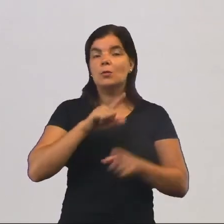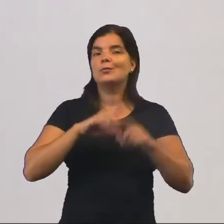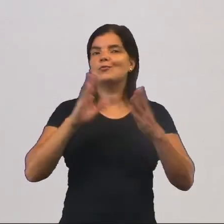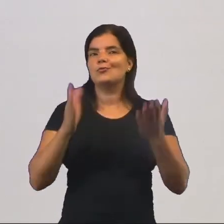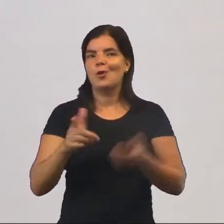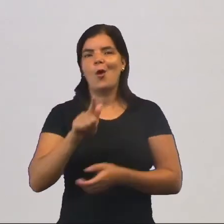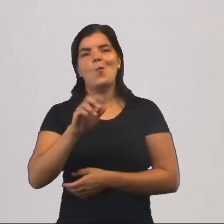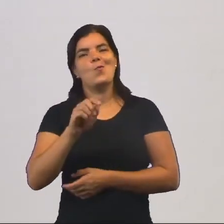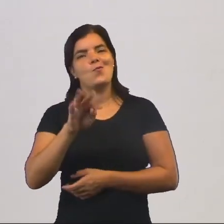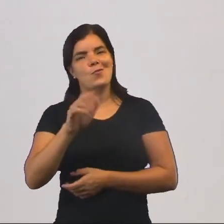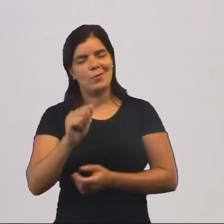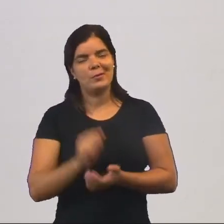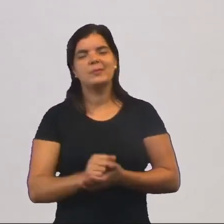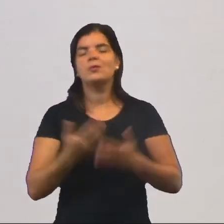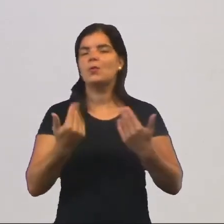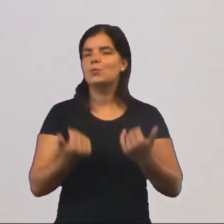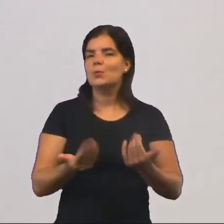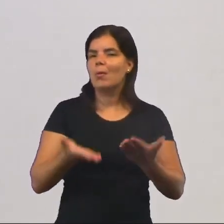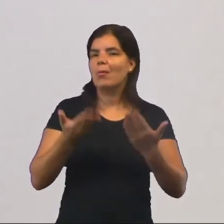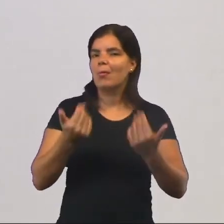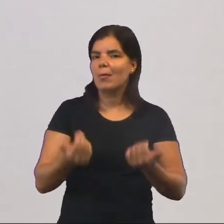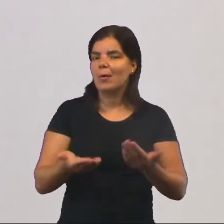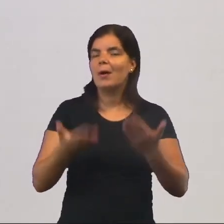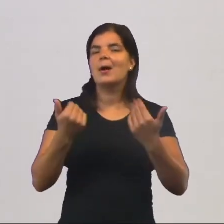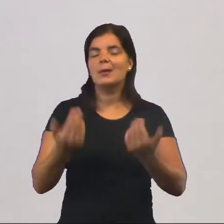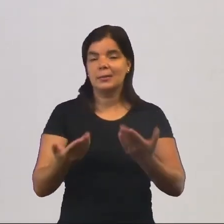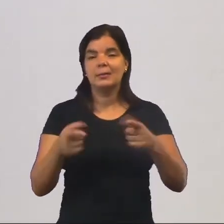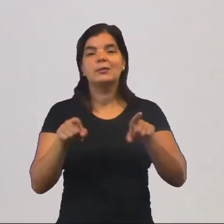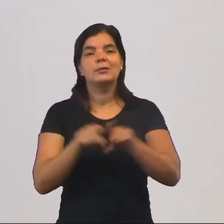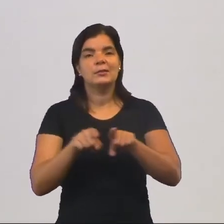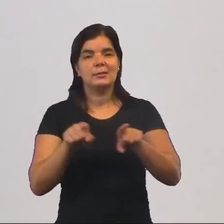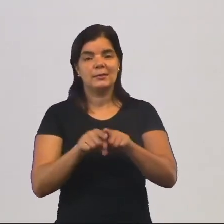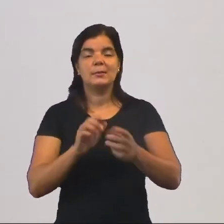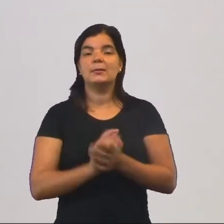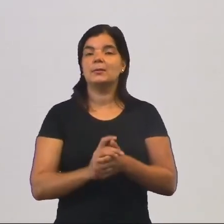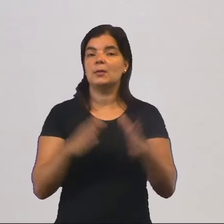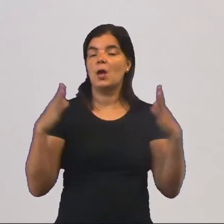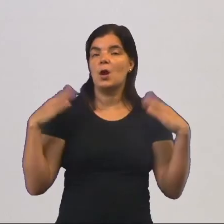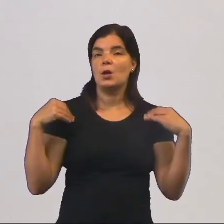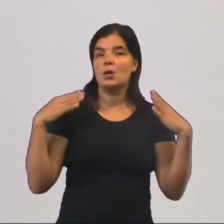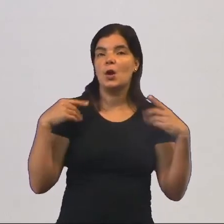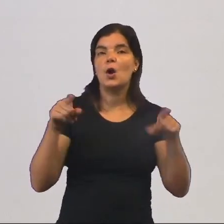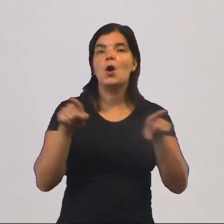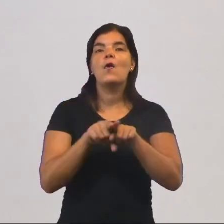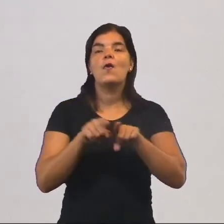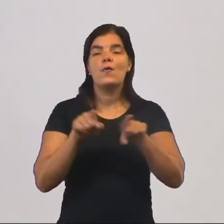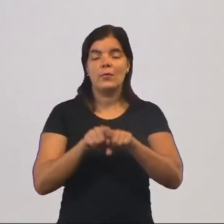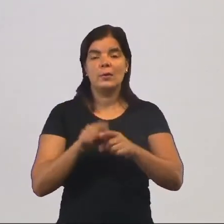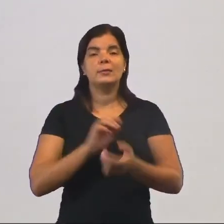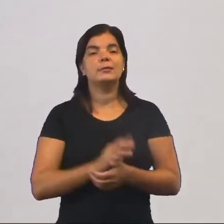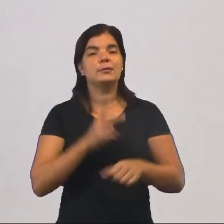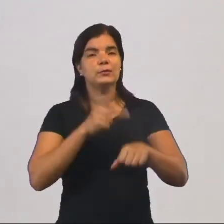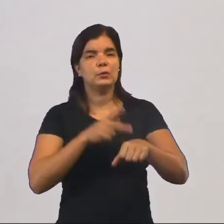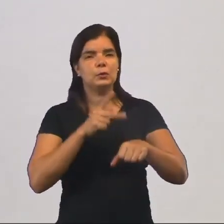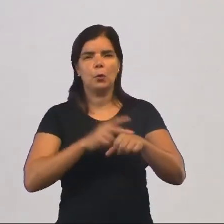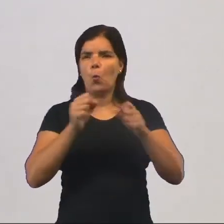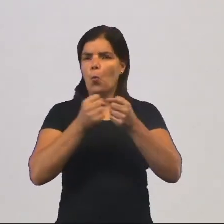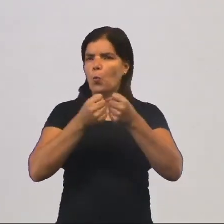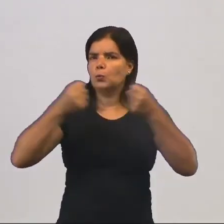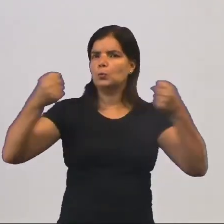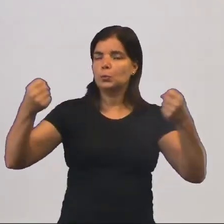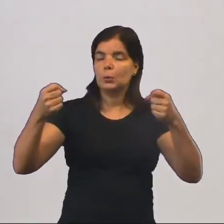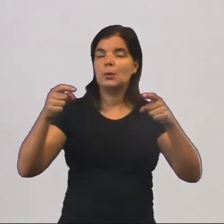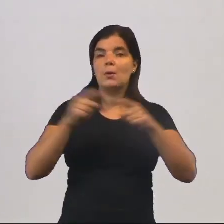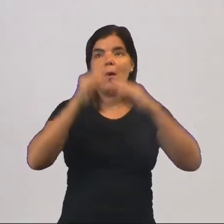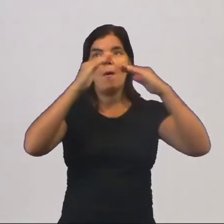Já o gótico trazia essa leveza. Tinha vitrais, as rosáceas eram uns vitrais assim, muito grandes,